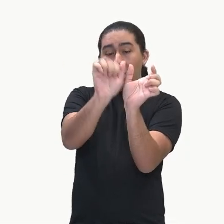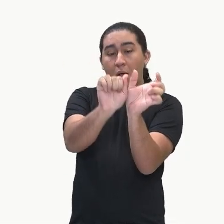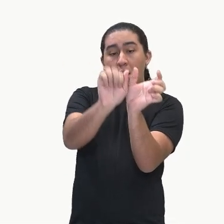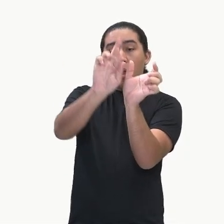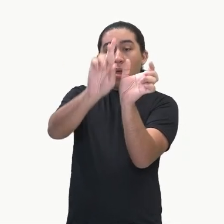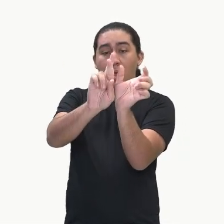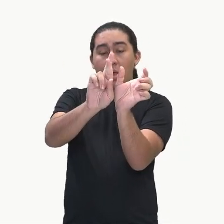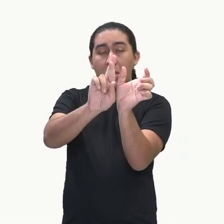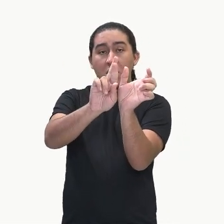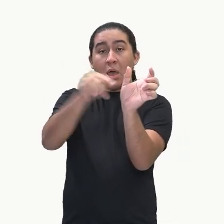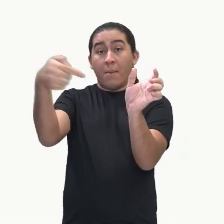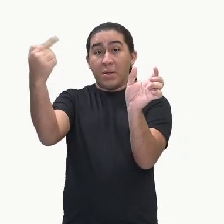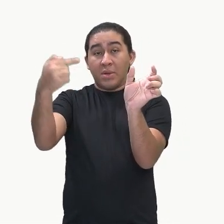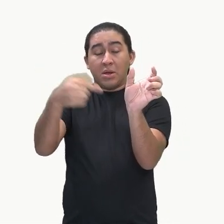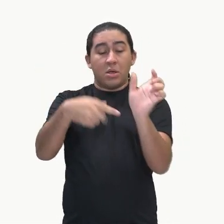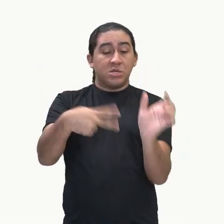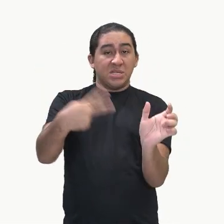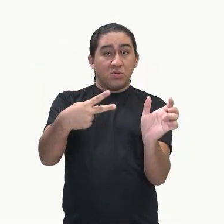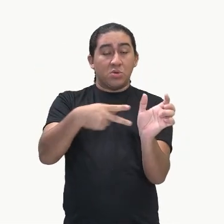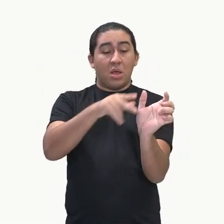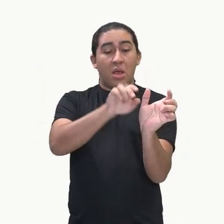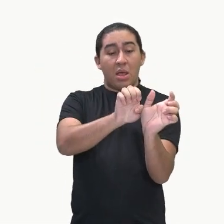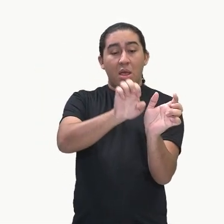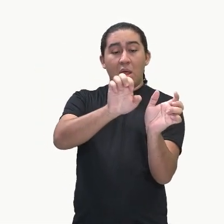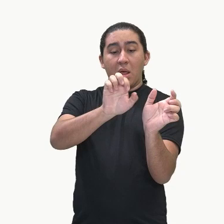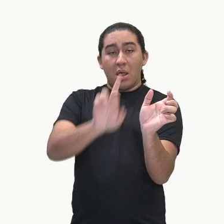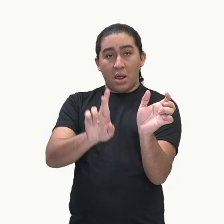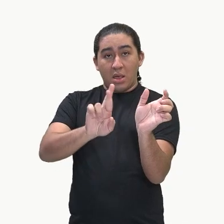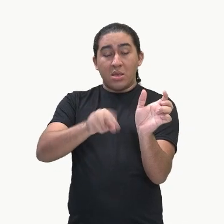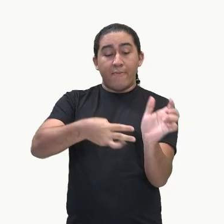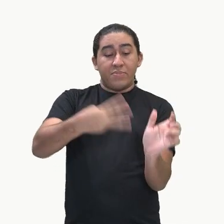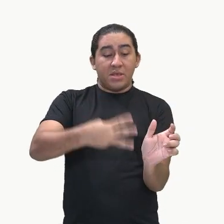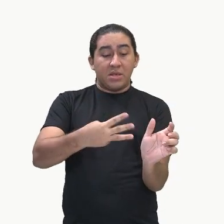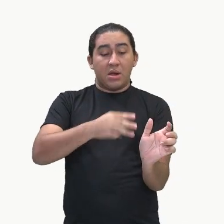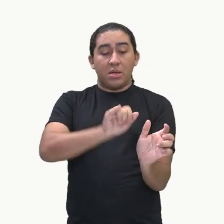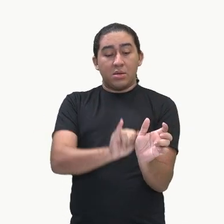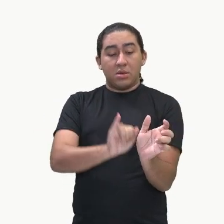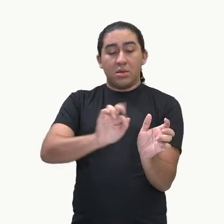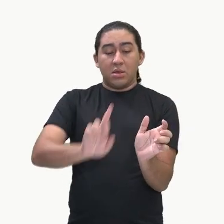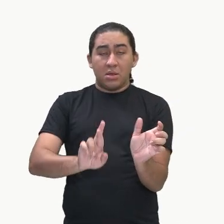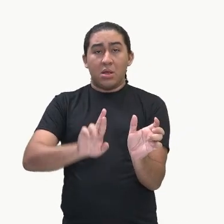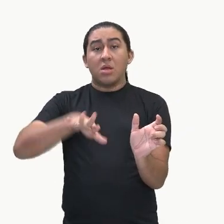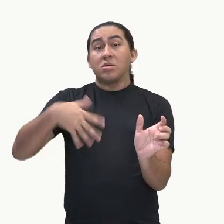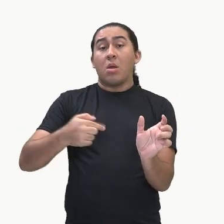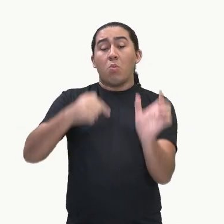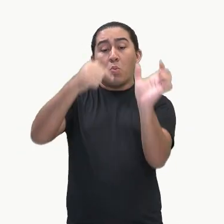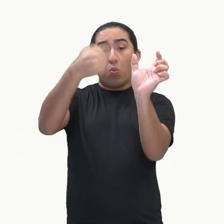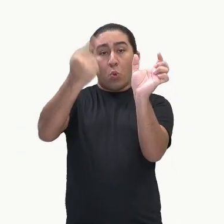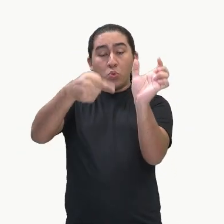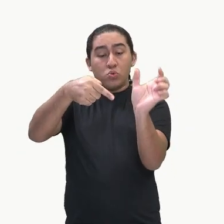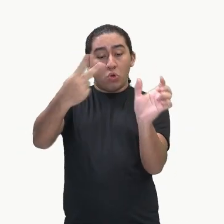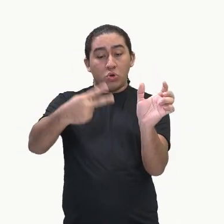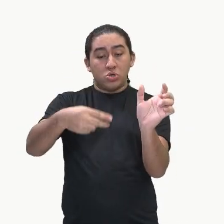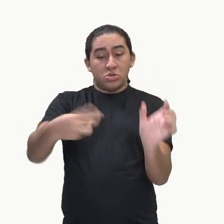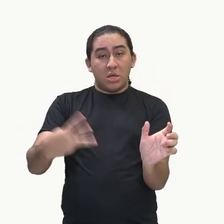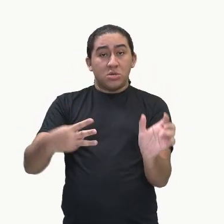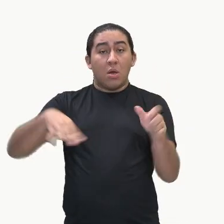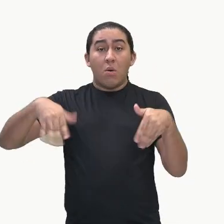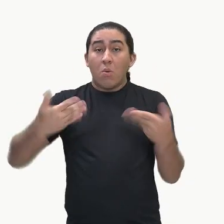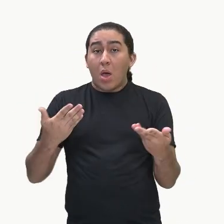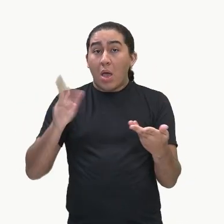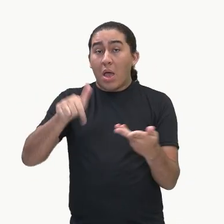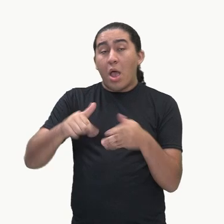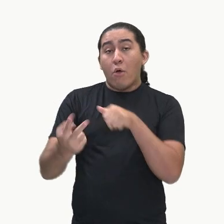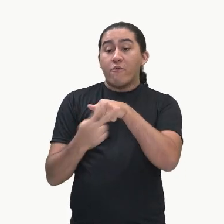conjugação, e a terceira, ir. Então, a gente vai escolher, né, algum desse verbo para